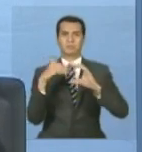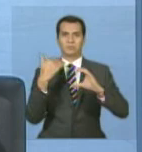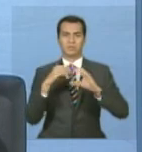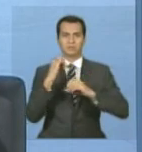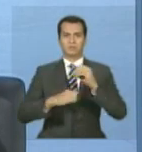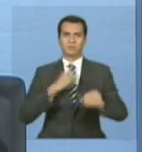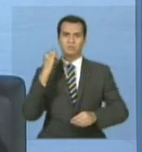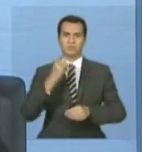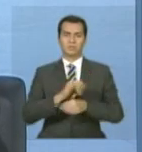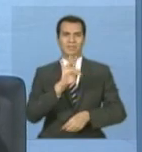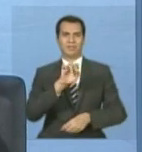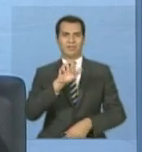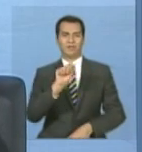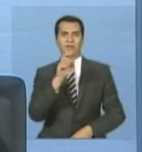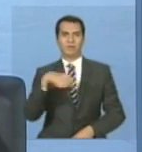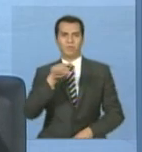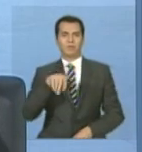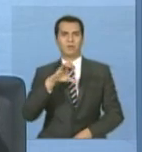0-operadora 61-3799-5863-5864-5867-5868 ou pelo e-mail